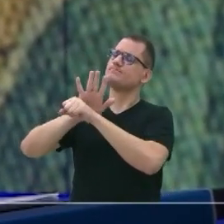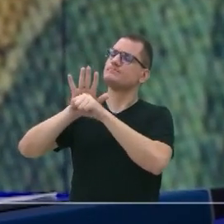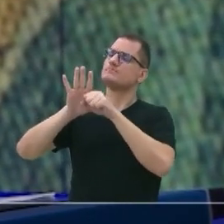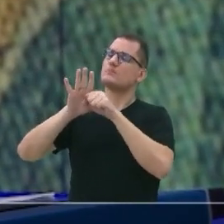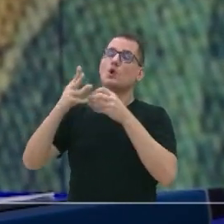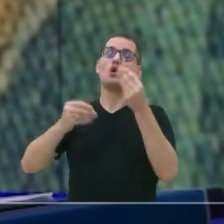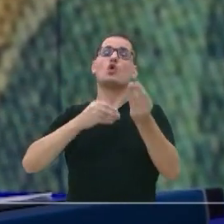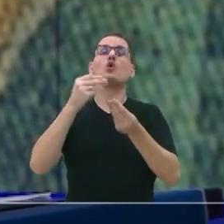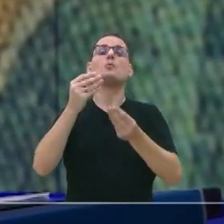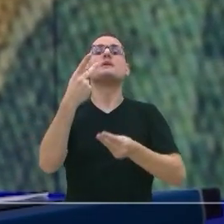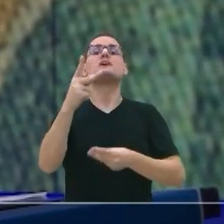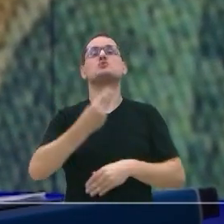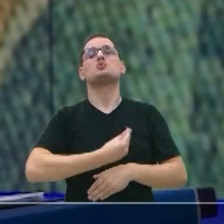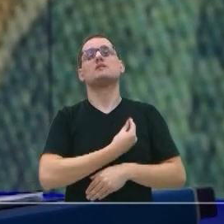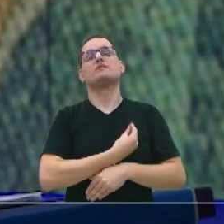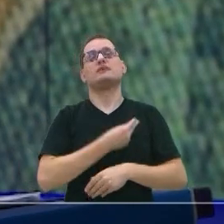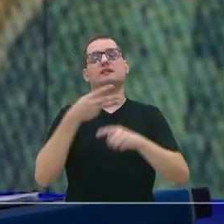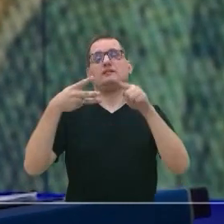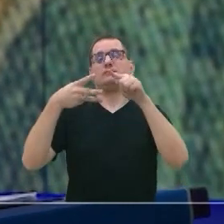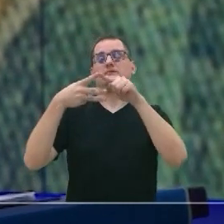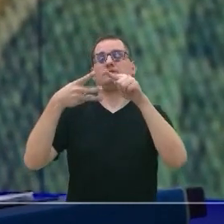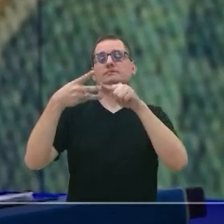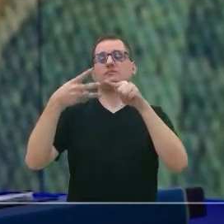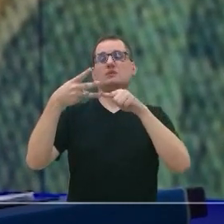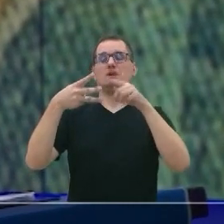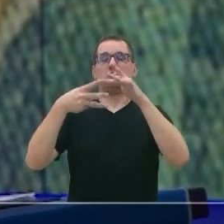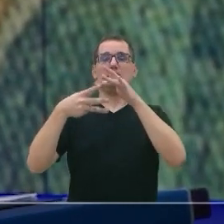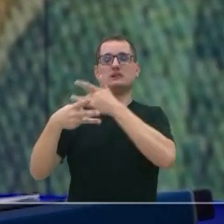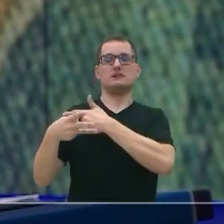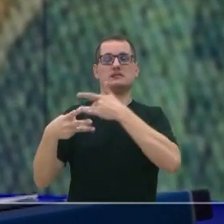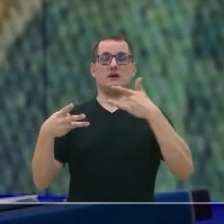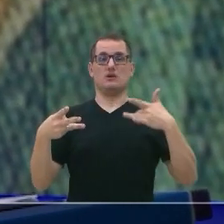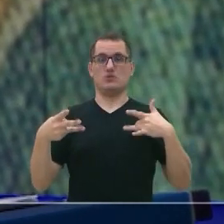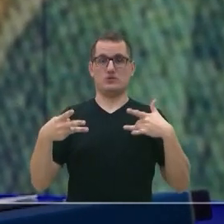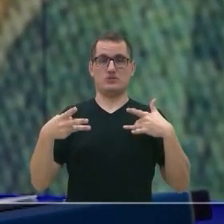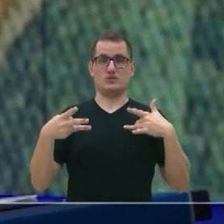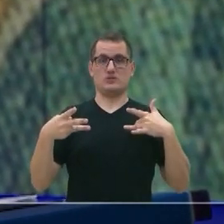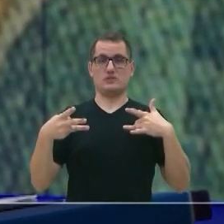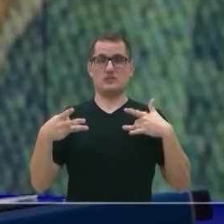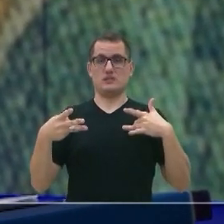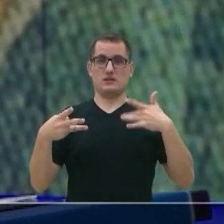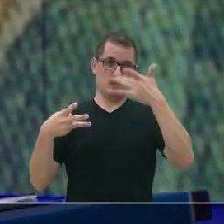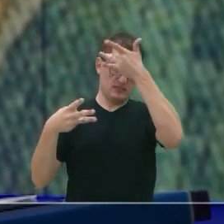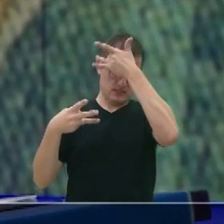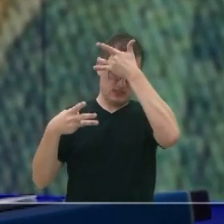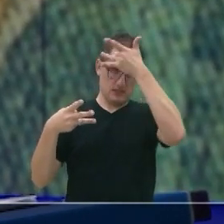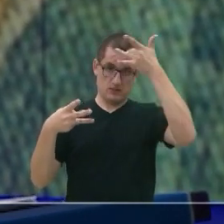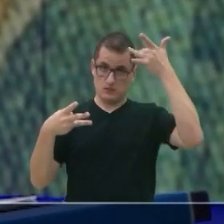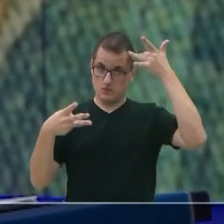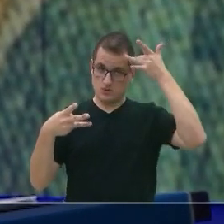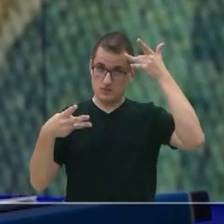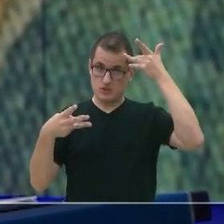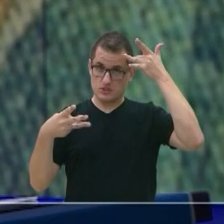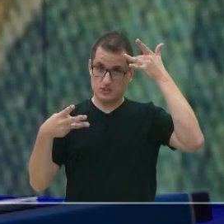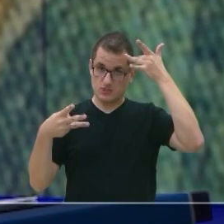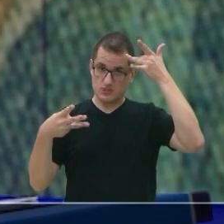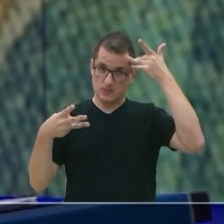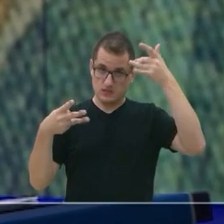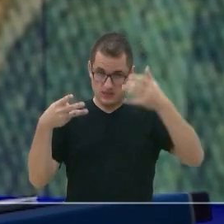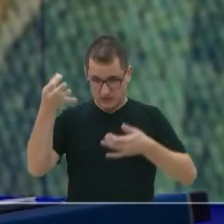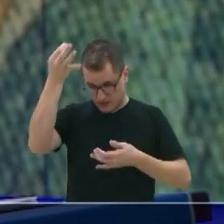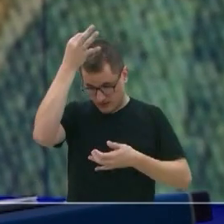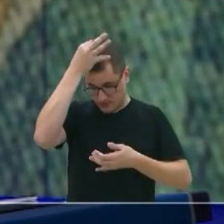este tripé da sua vida? Saúde física, saúde psicológica e saúde